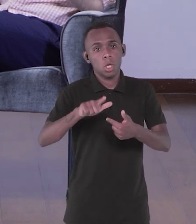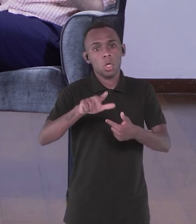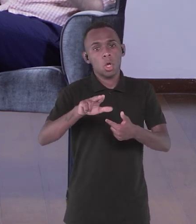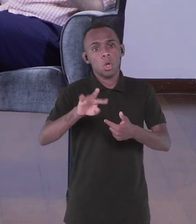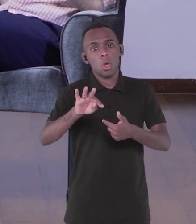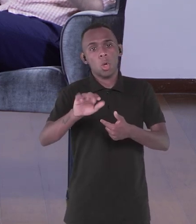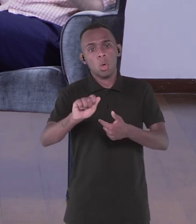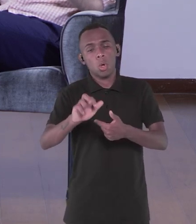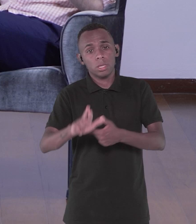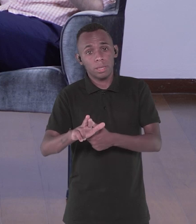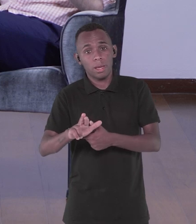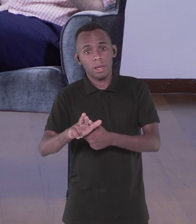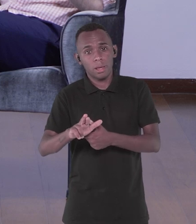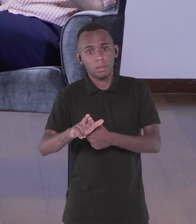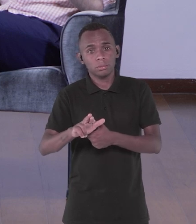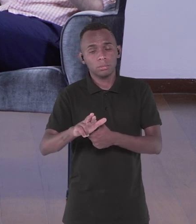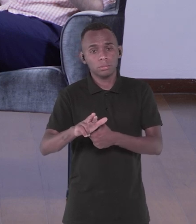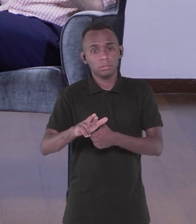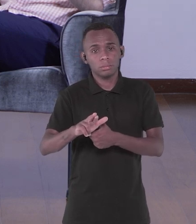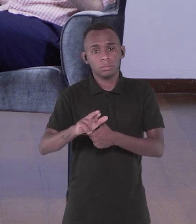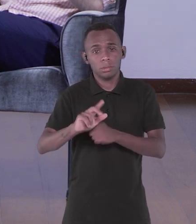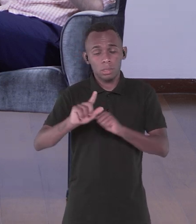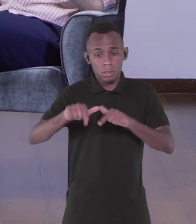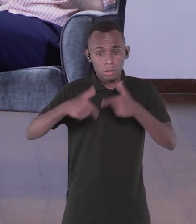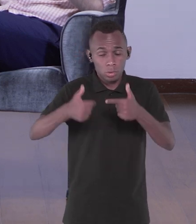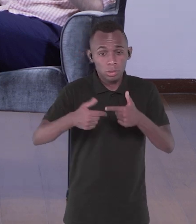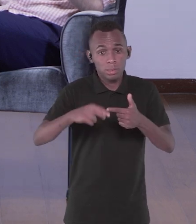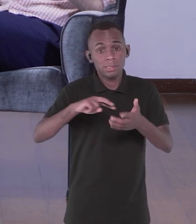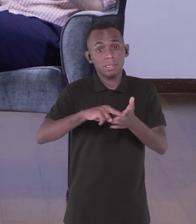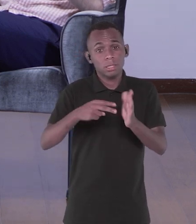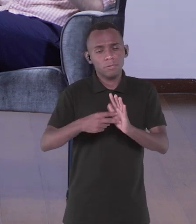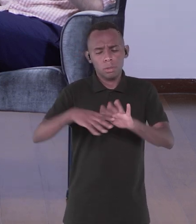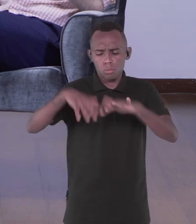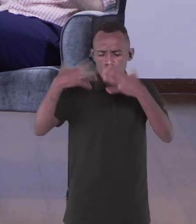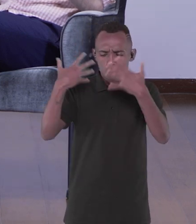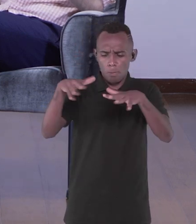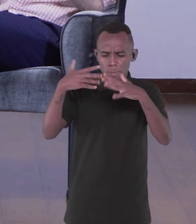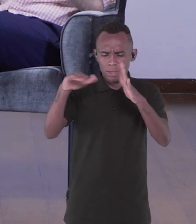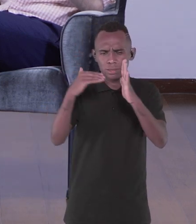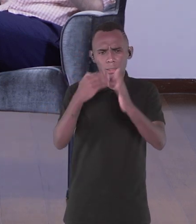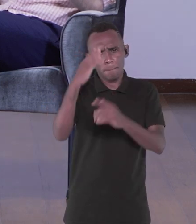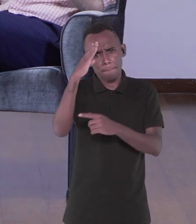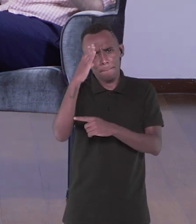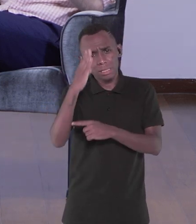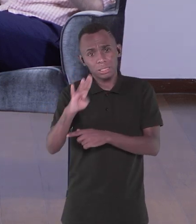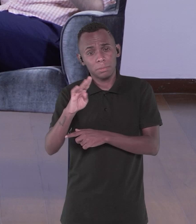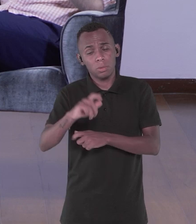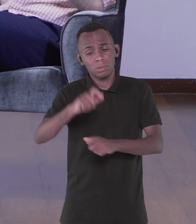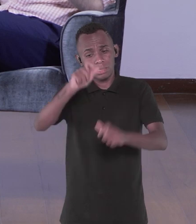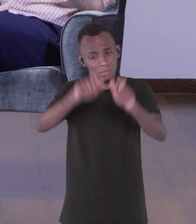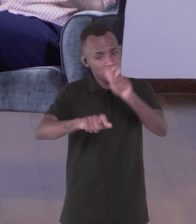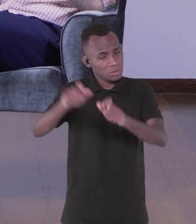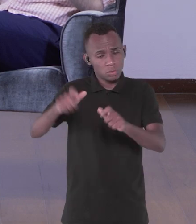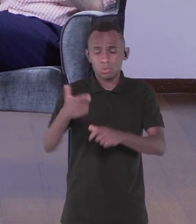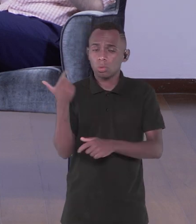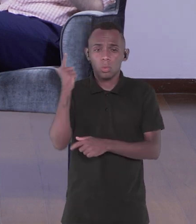lutar, sinceramente, é a maior homenagem que a gente pode fazer para aqueles que não